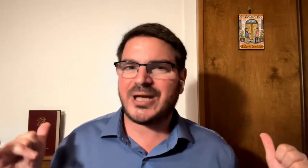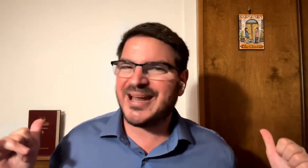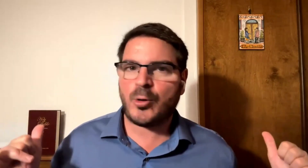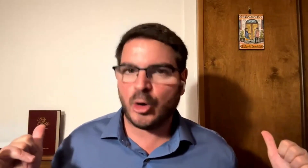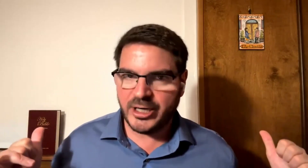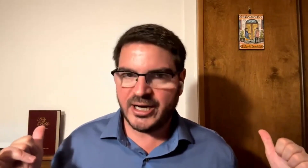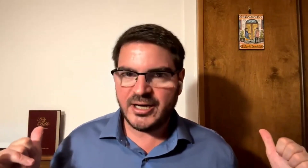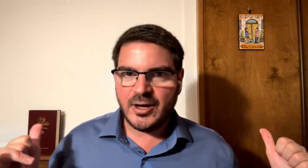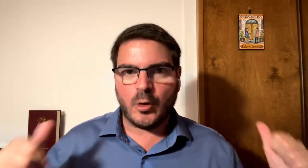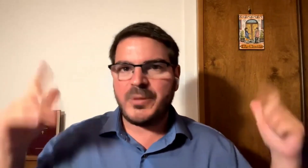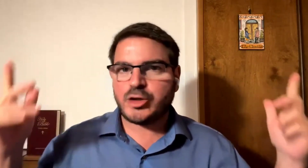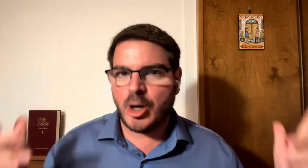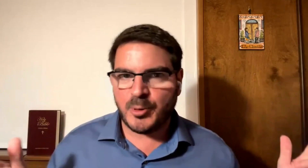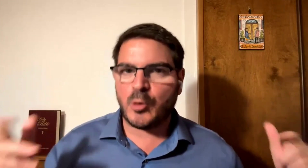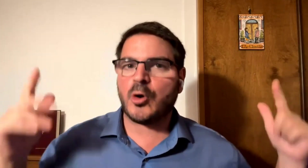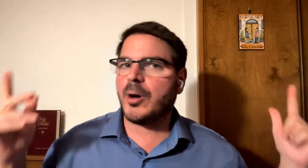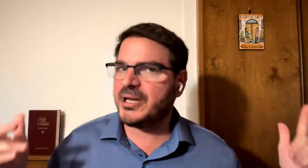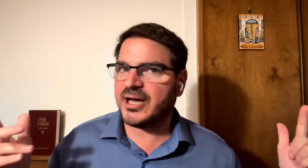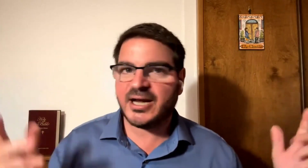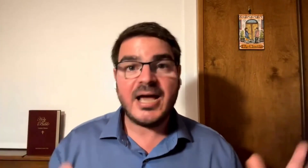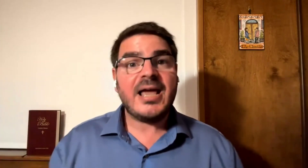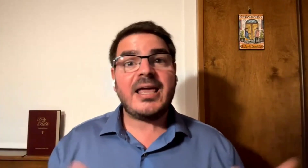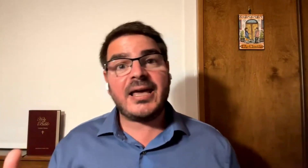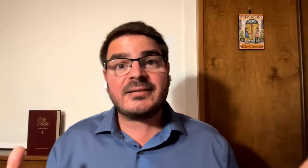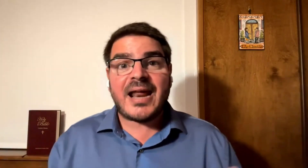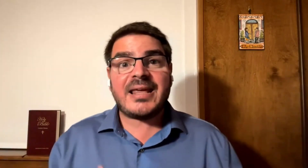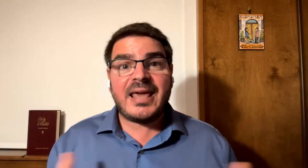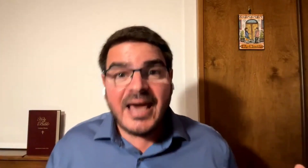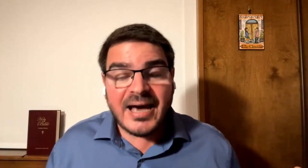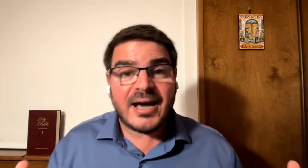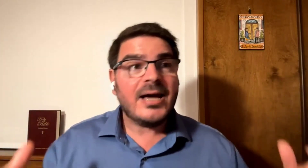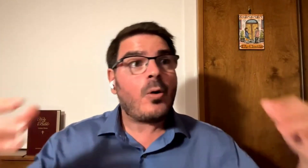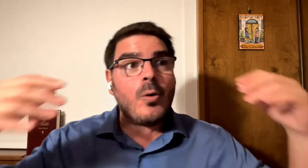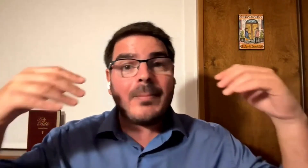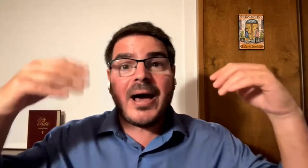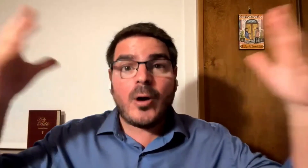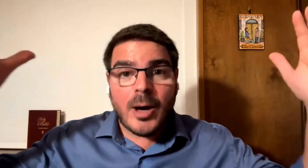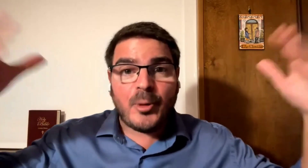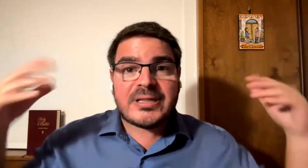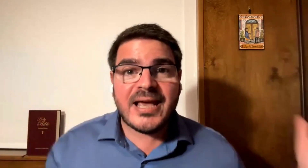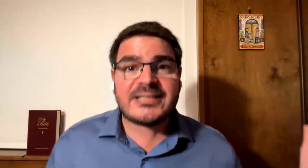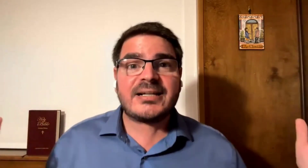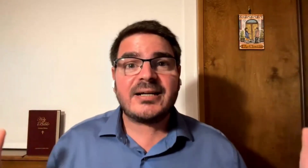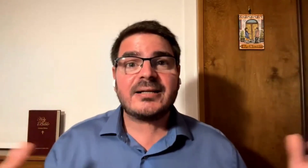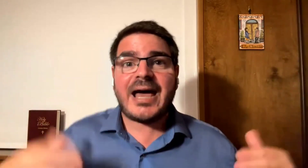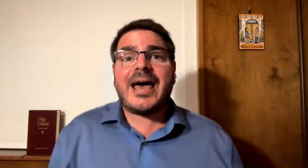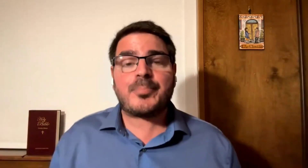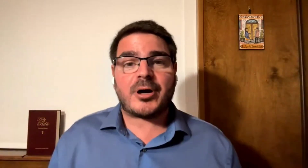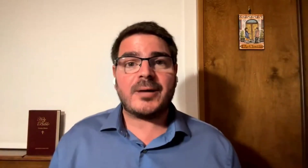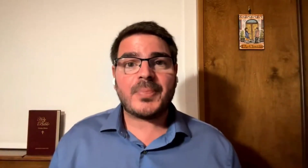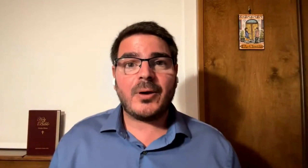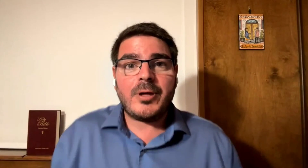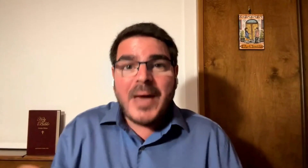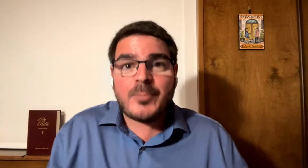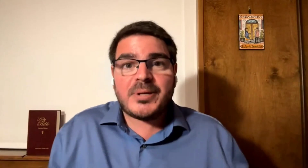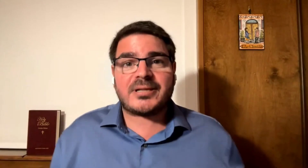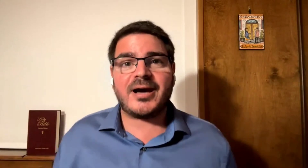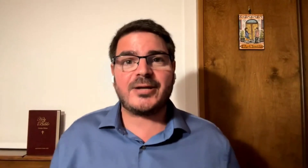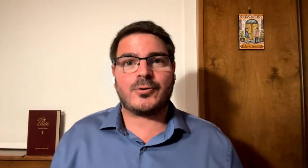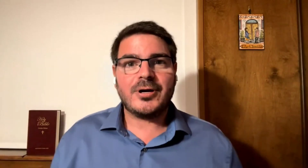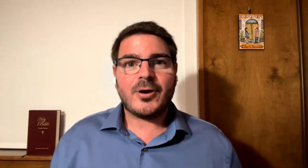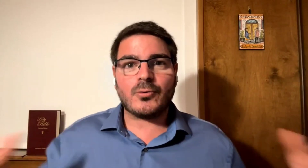aumentar imposto aqui na colônia, ou metrópole, ou coroa britânica. E aí entrar em guerra com a maior potência da época,